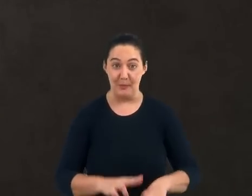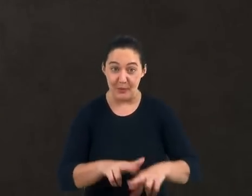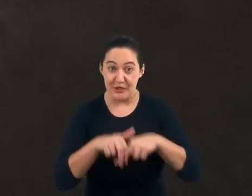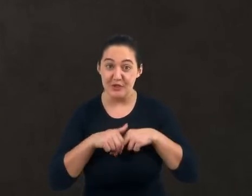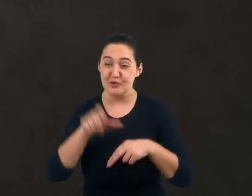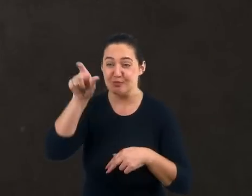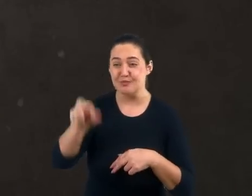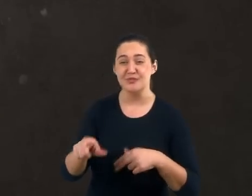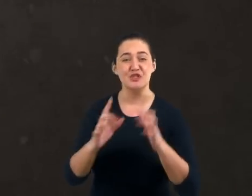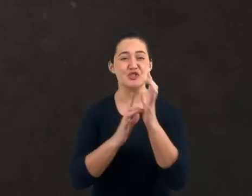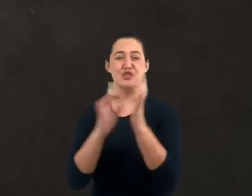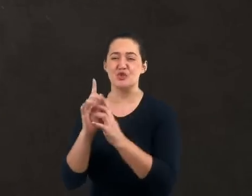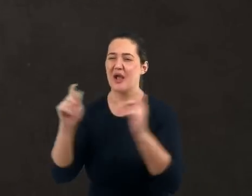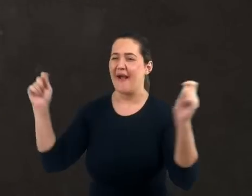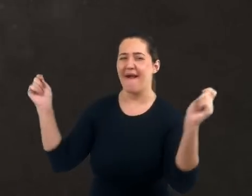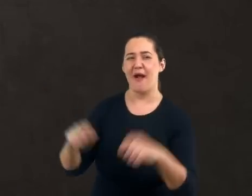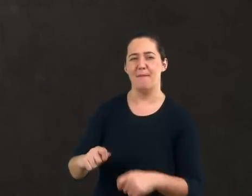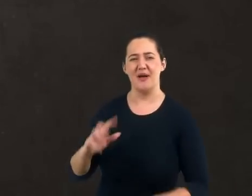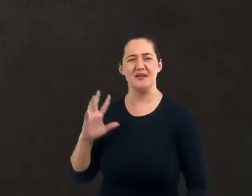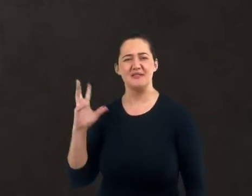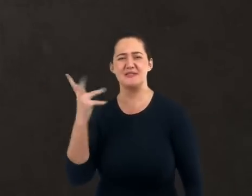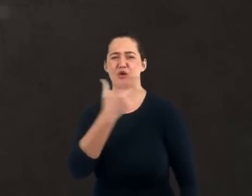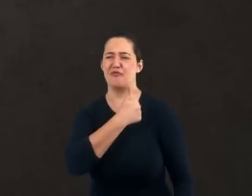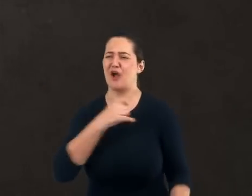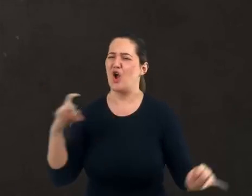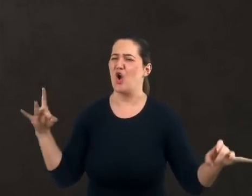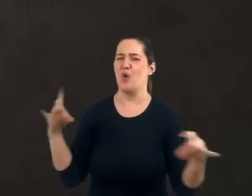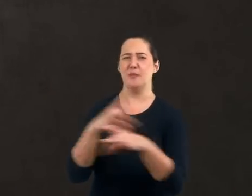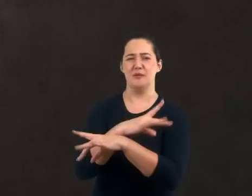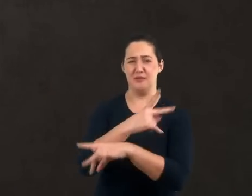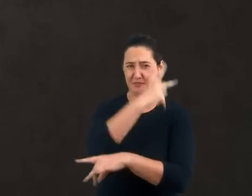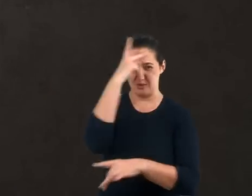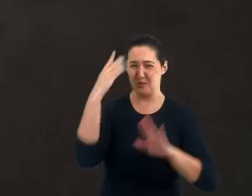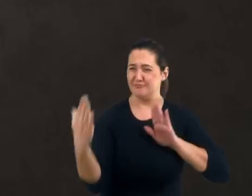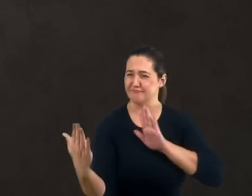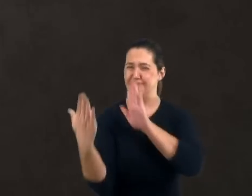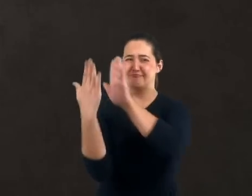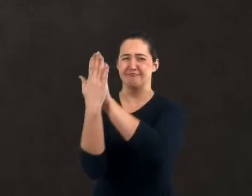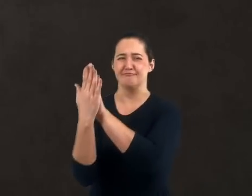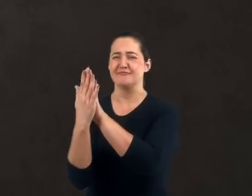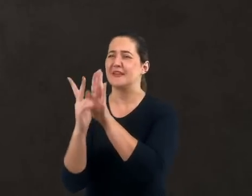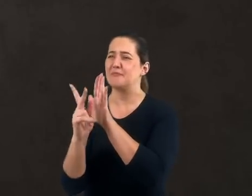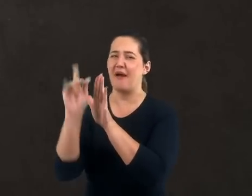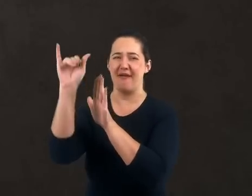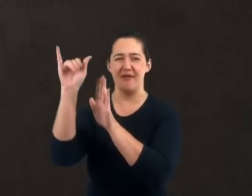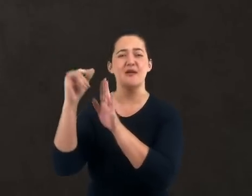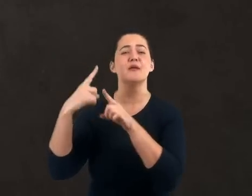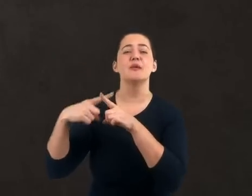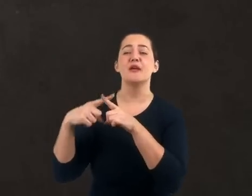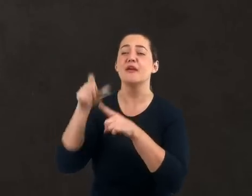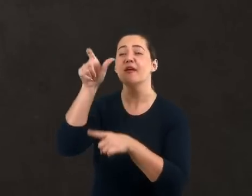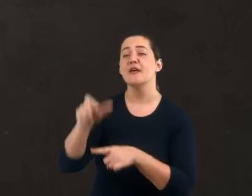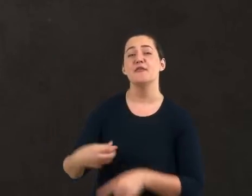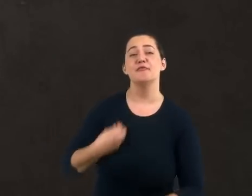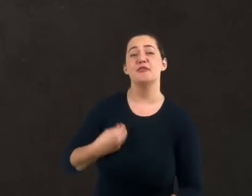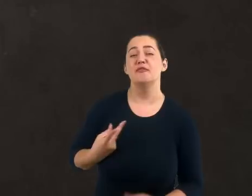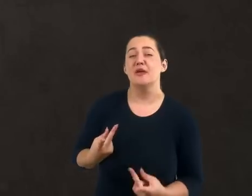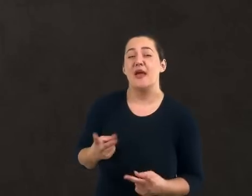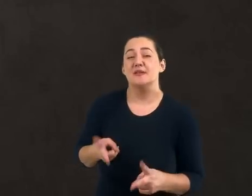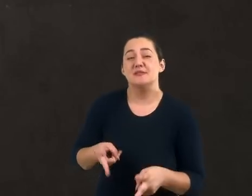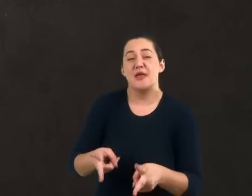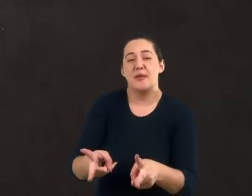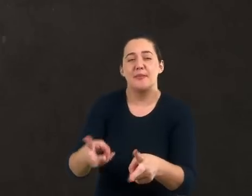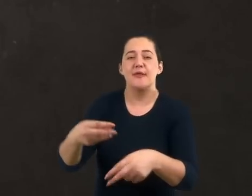salvar completamente aqueles que por ele se chegam a Deus, pois vive para sempre para interceder por